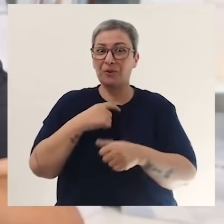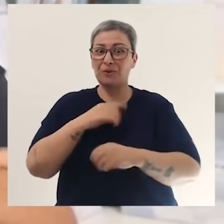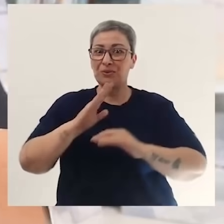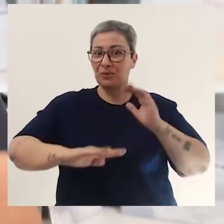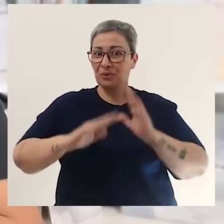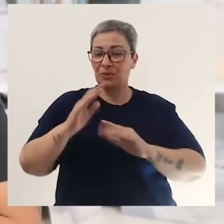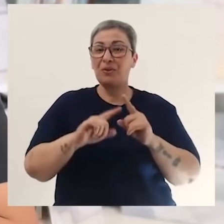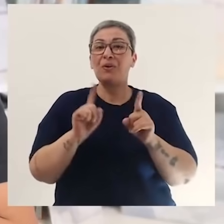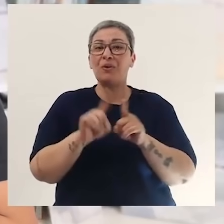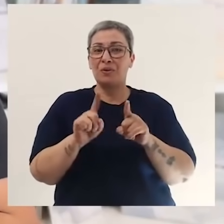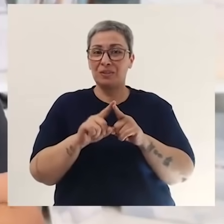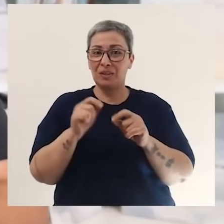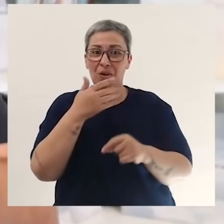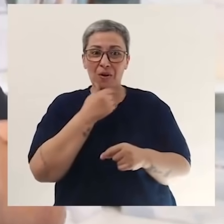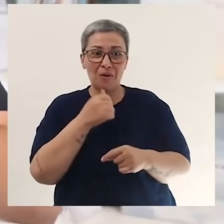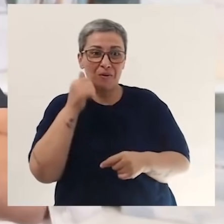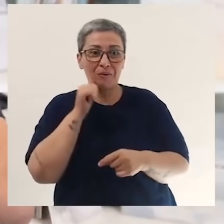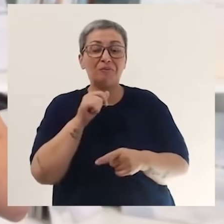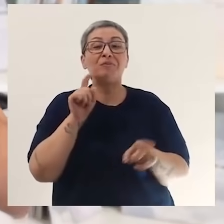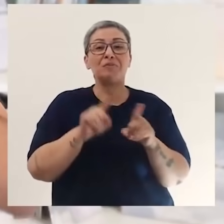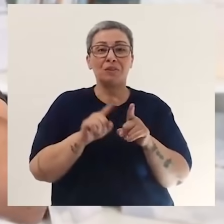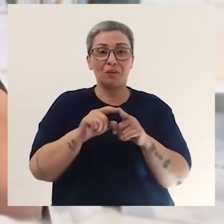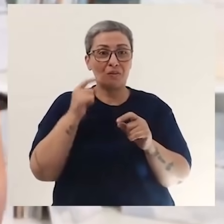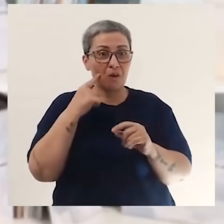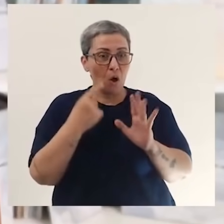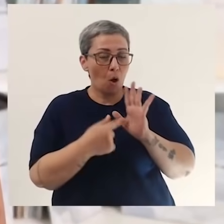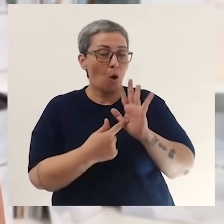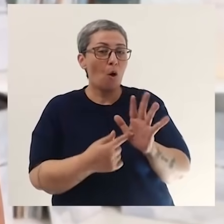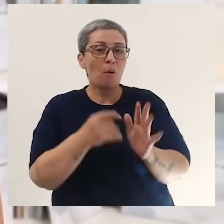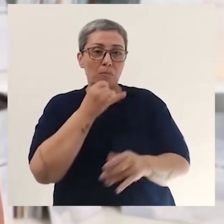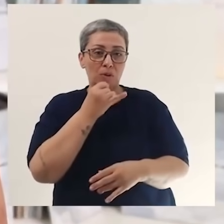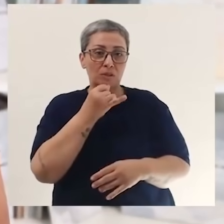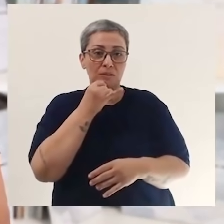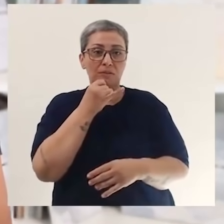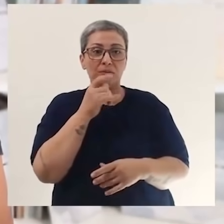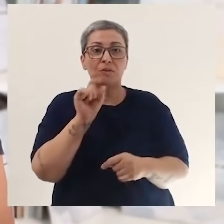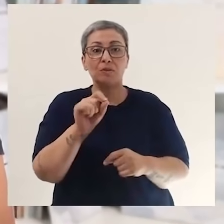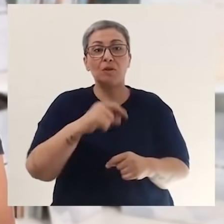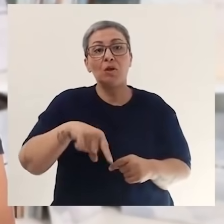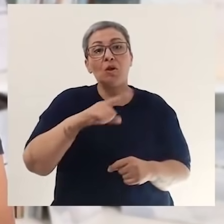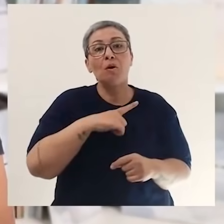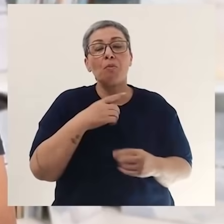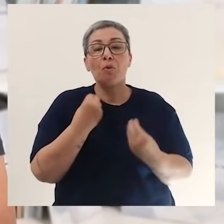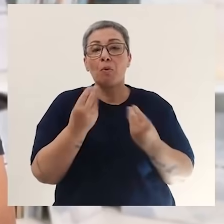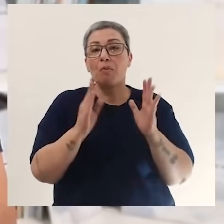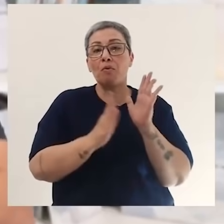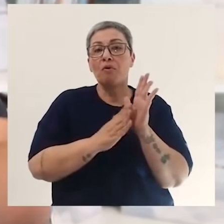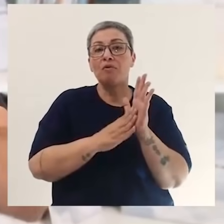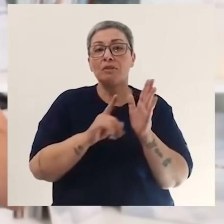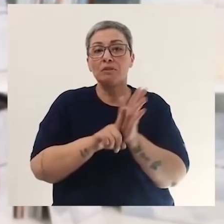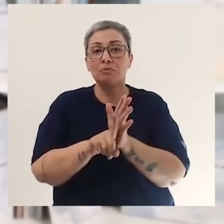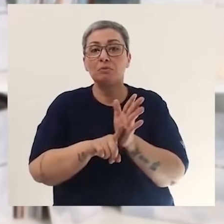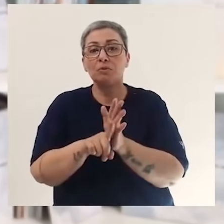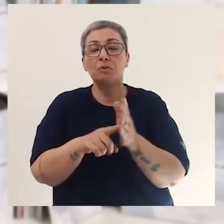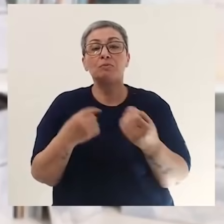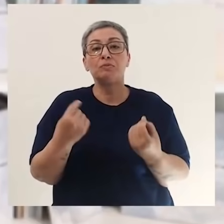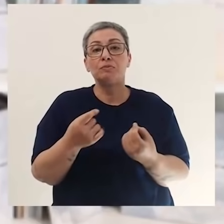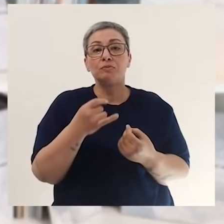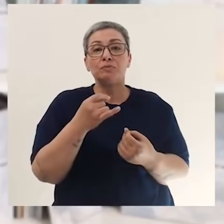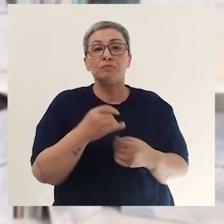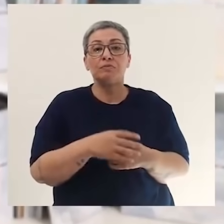atletas, as nossas atletas? Vou dar um exemplo para você de como que é para ser feita essa pesquisa. Por